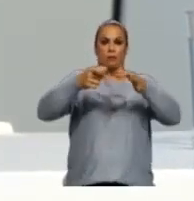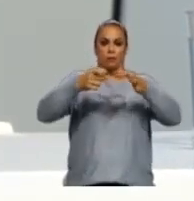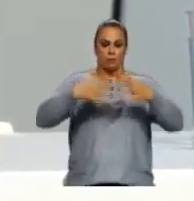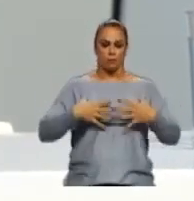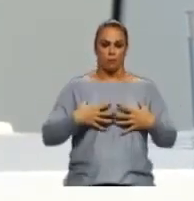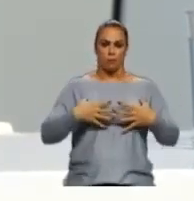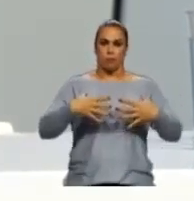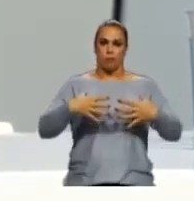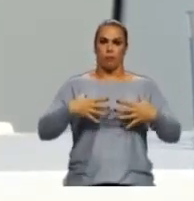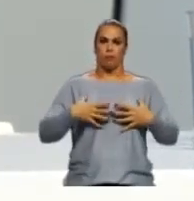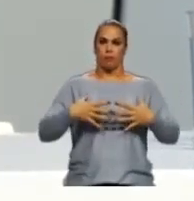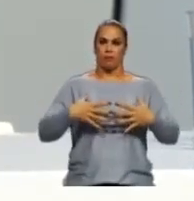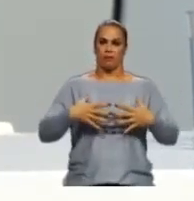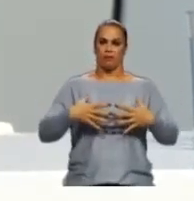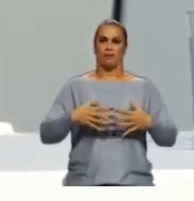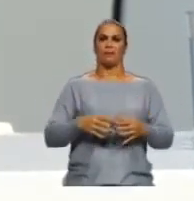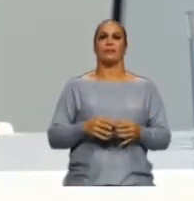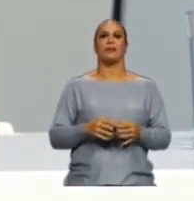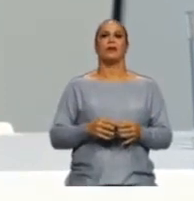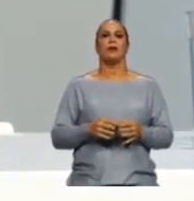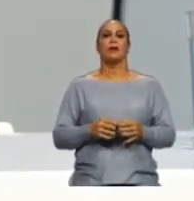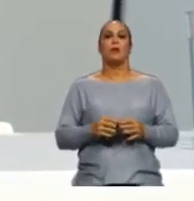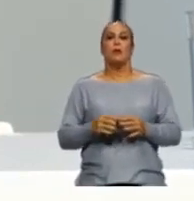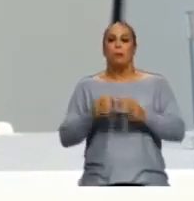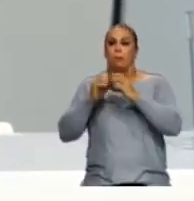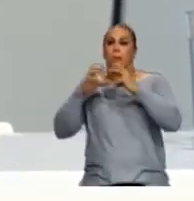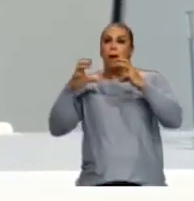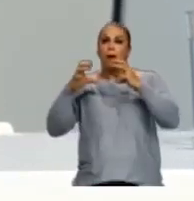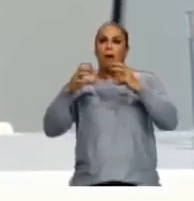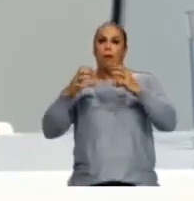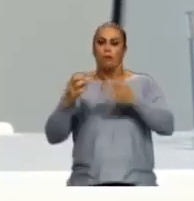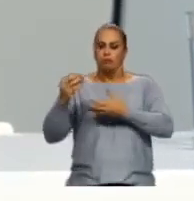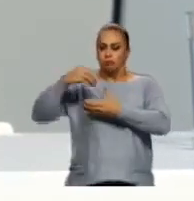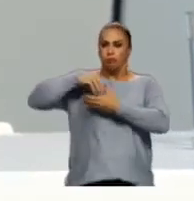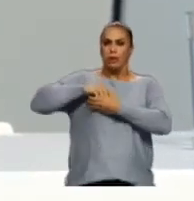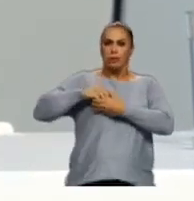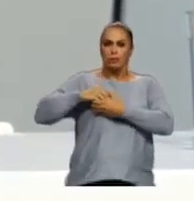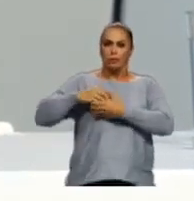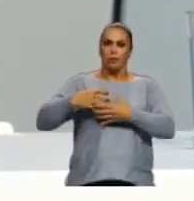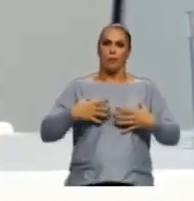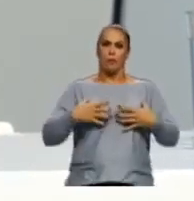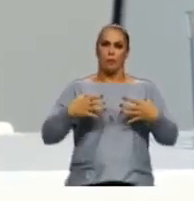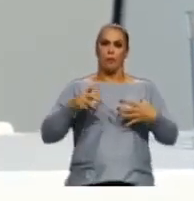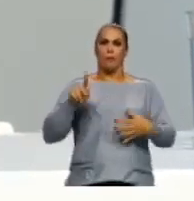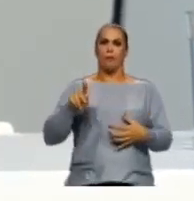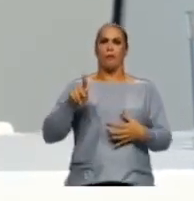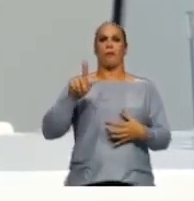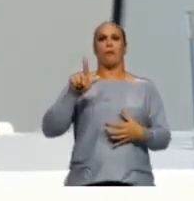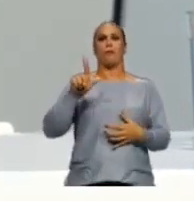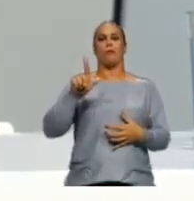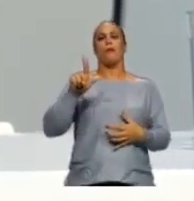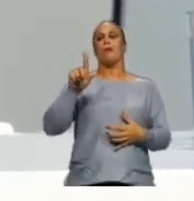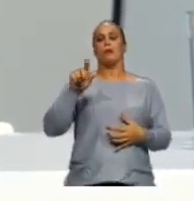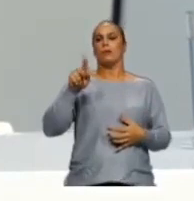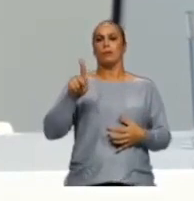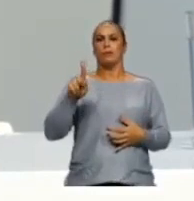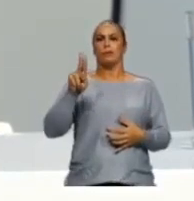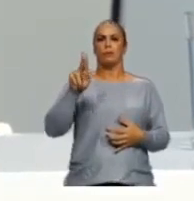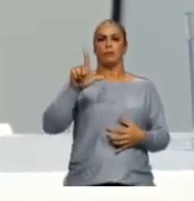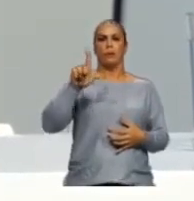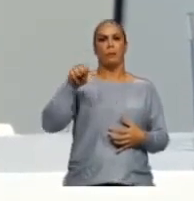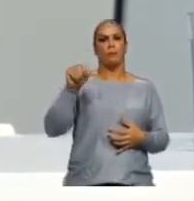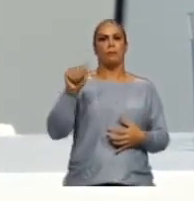bronquíolos. E os dois bisnaguinhos equivalem aos pulmões. Então, vamos soprar para ver como é que vai ficar o diafragma.